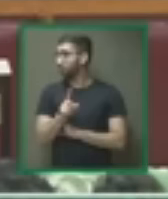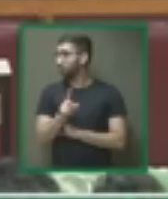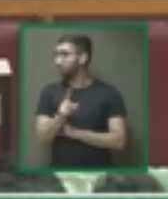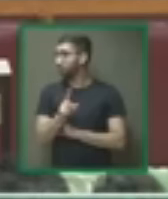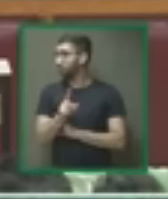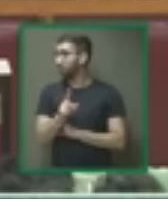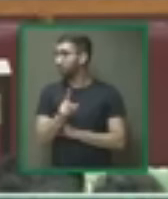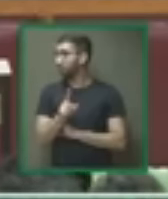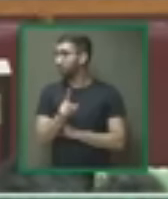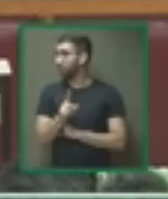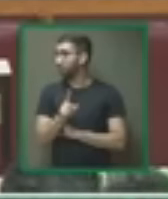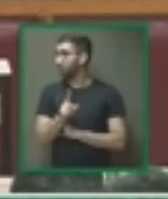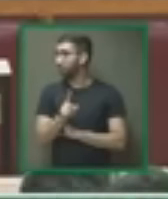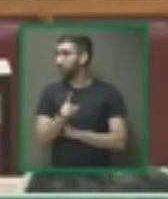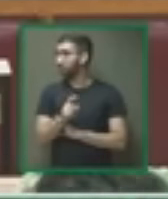Não?